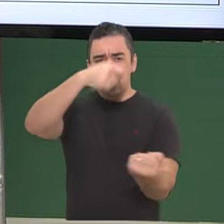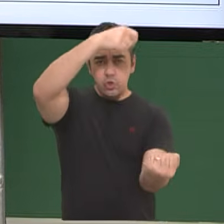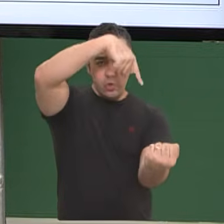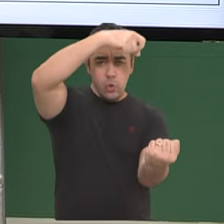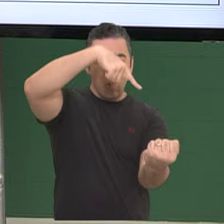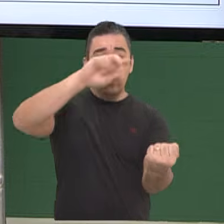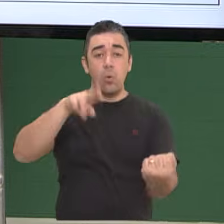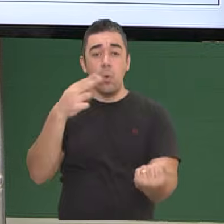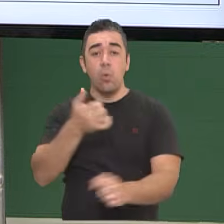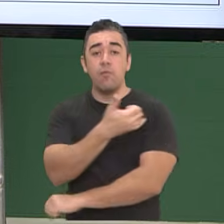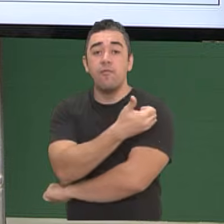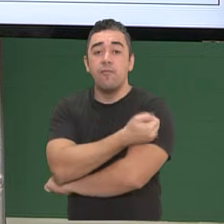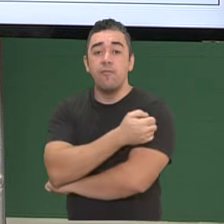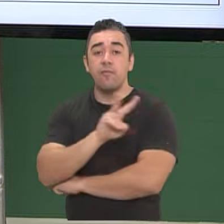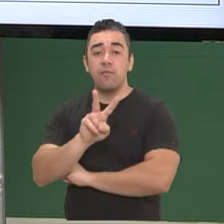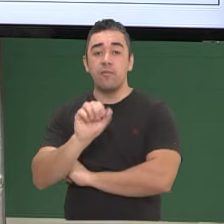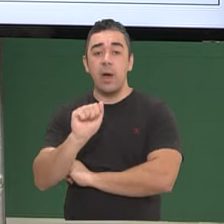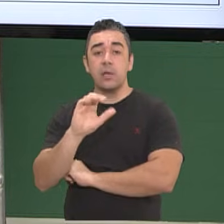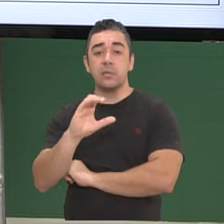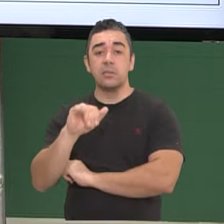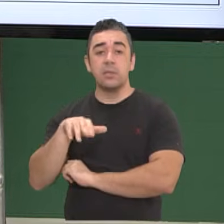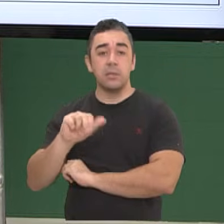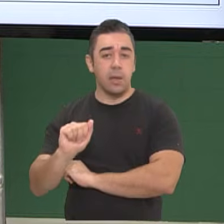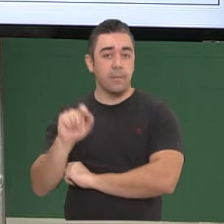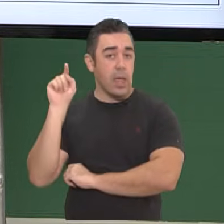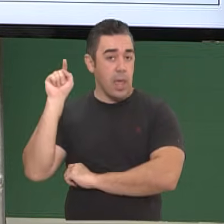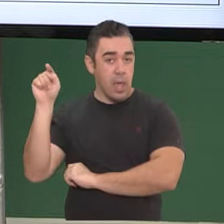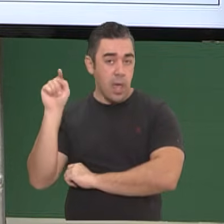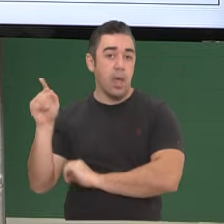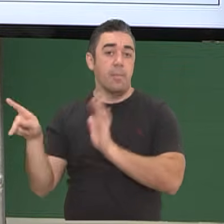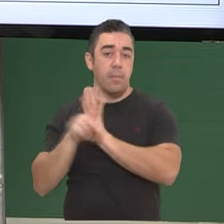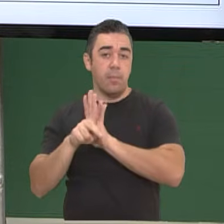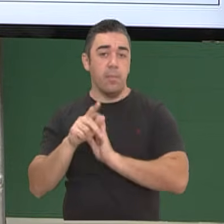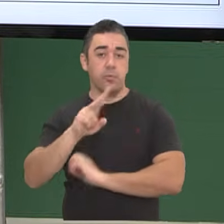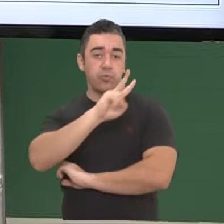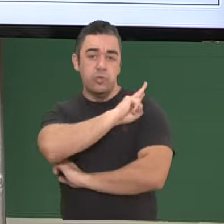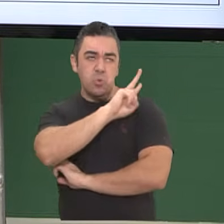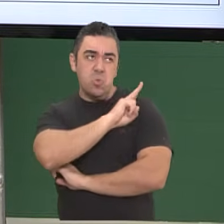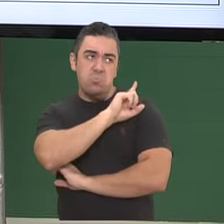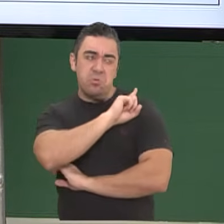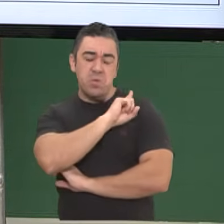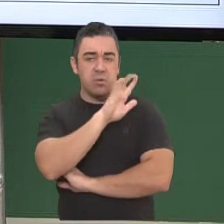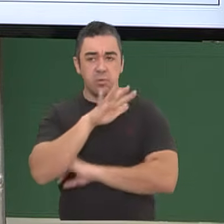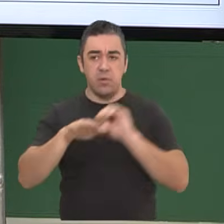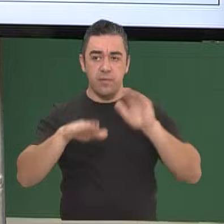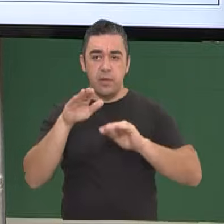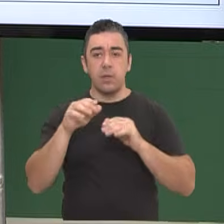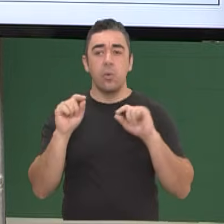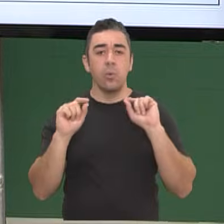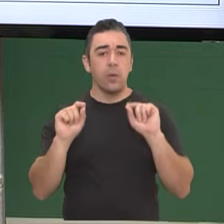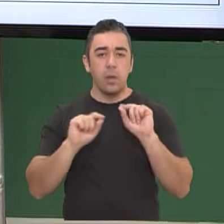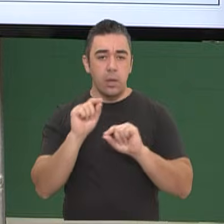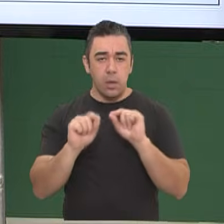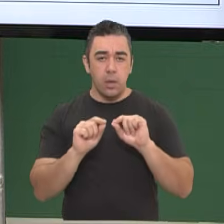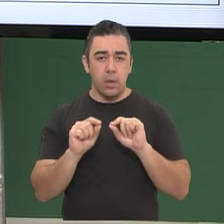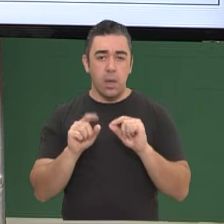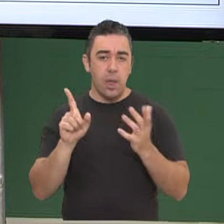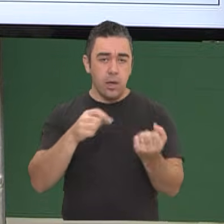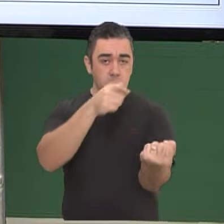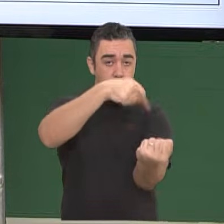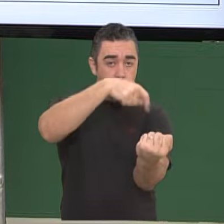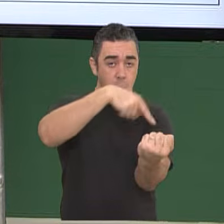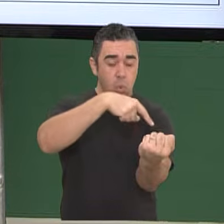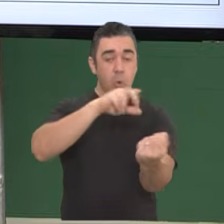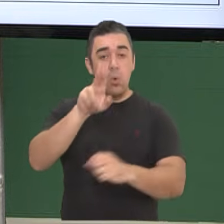vacina? Esse conteúdo é um conteúdo lá do segundo ano, do primeiro ano talvez. A Rogan, então, é um soro ou uma